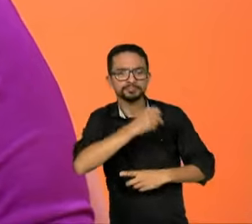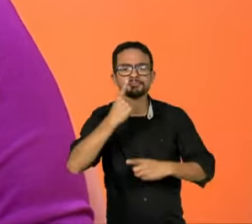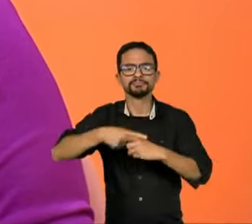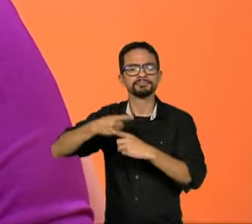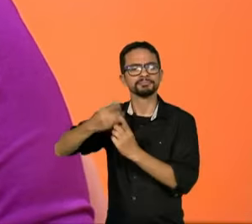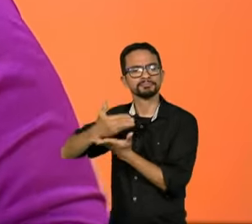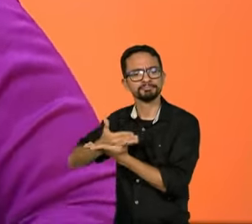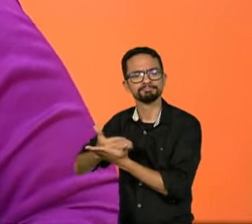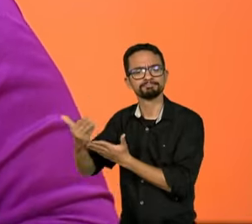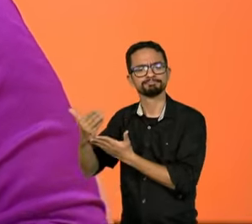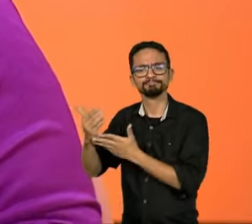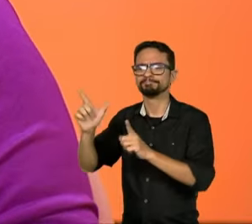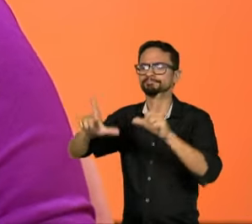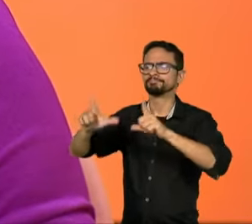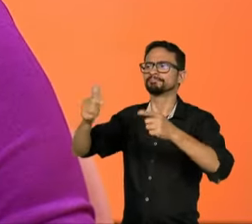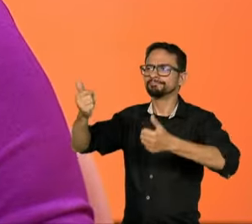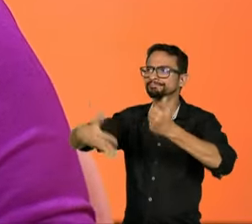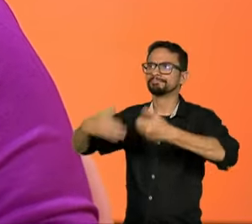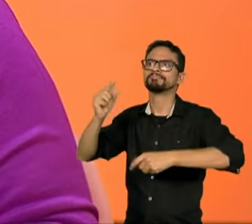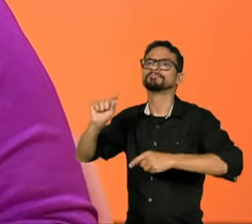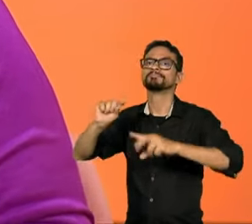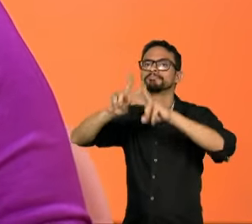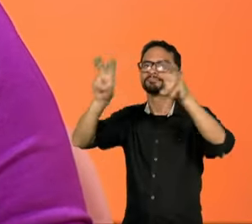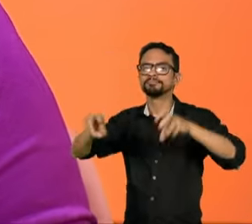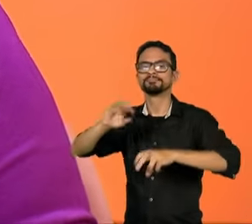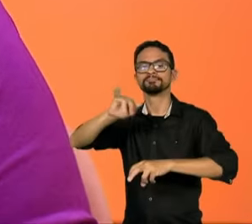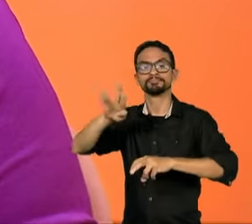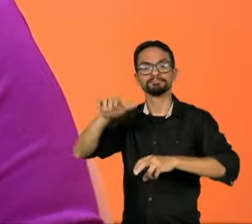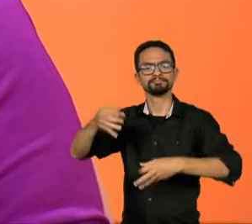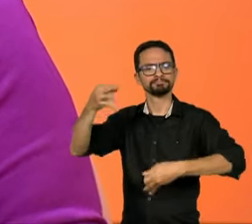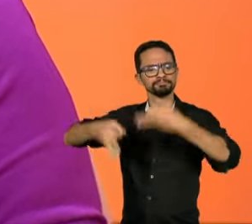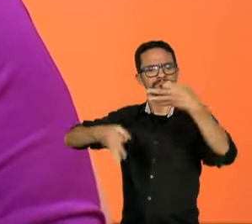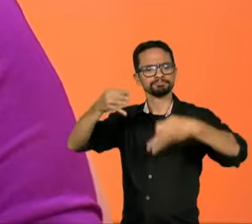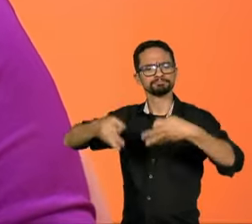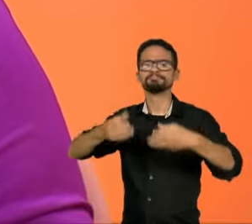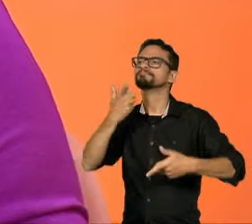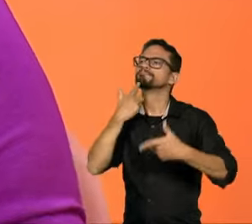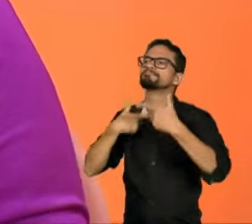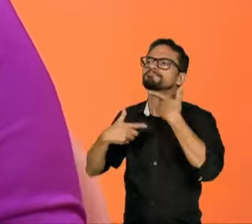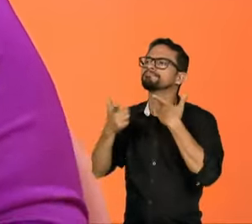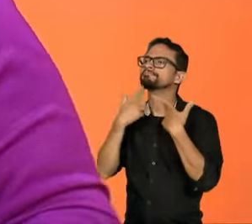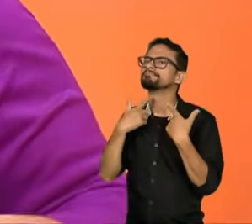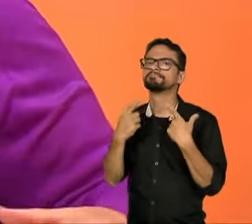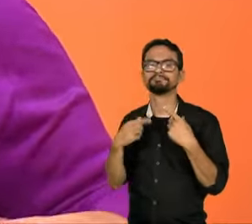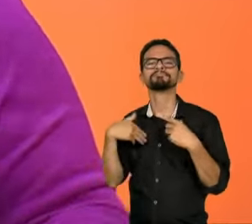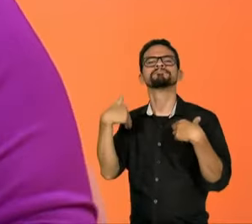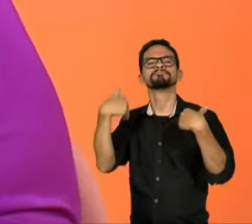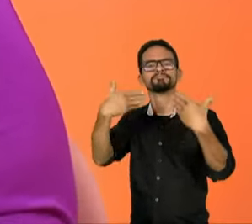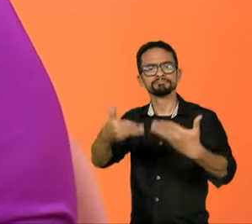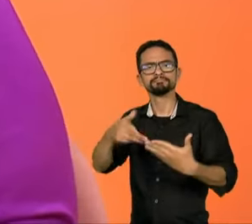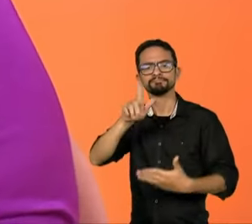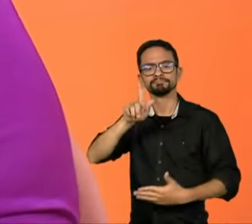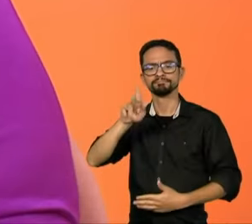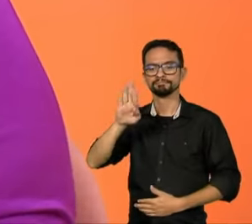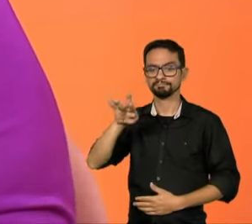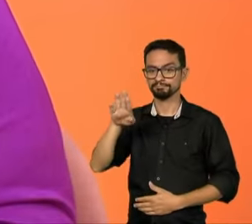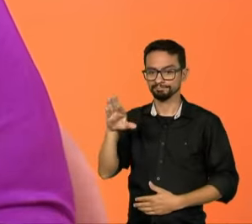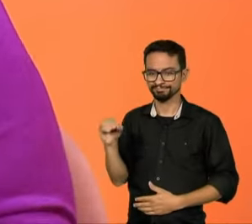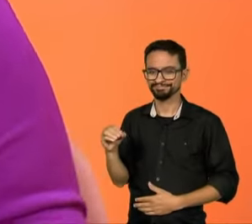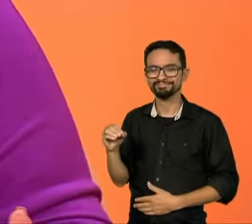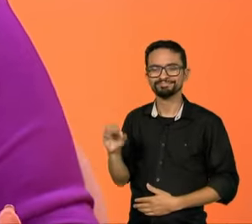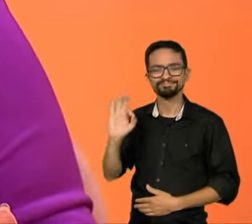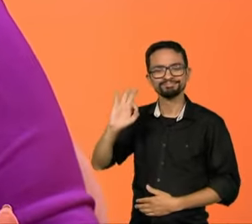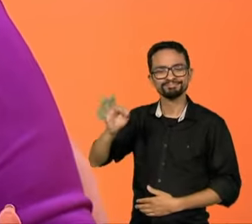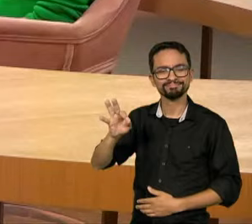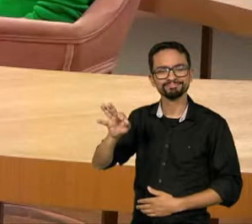desde o começo do programa falando de justiça, do desejo de justiça. Aí vem o Gustavo aqui e traz